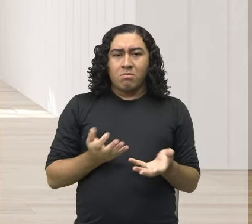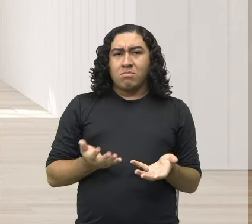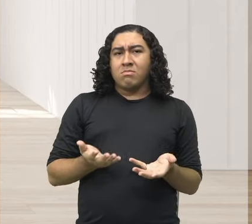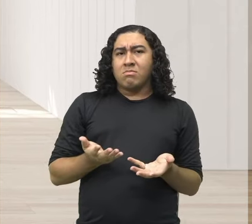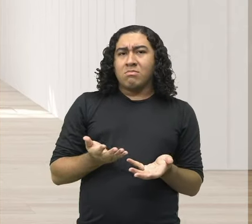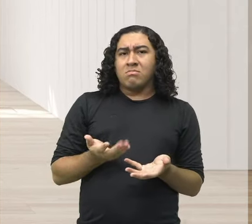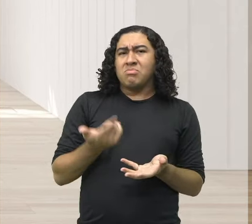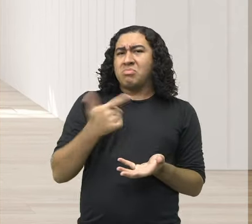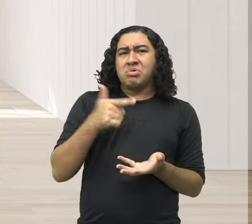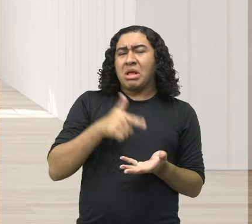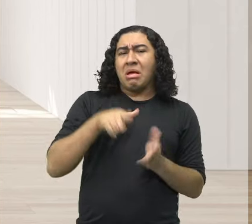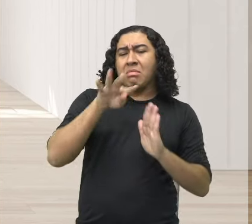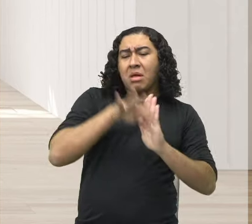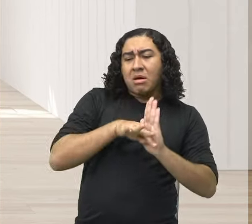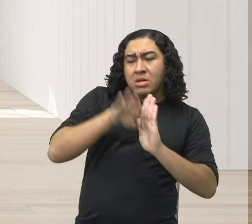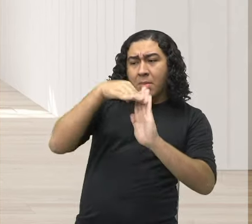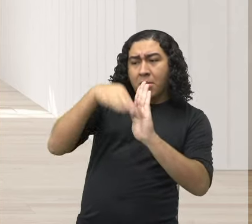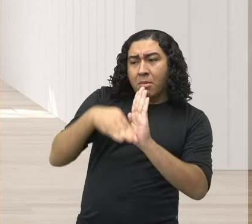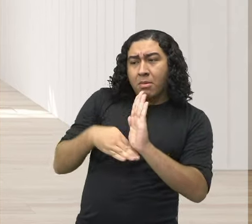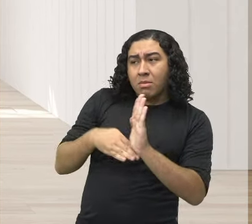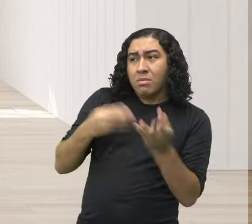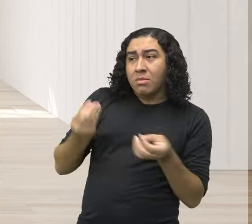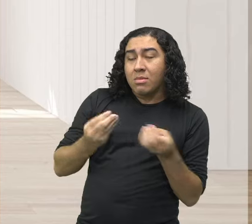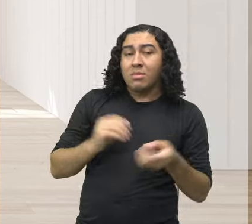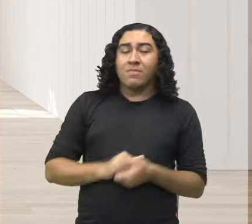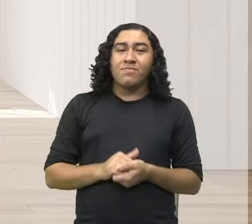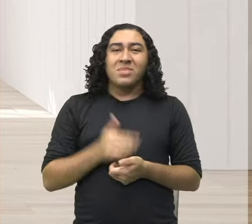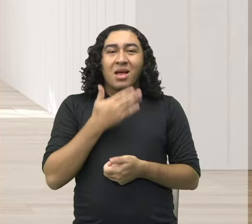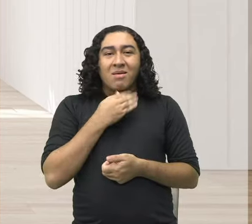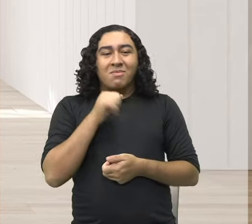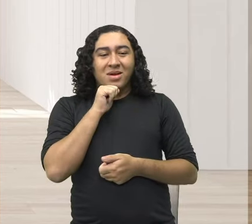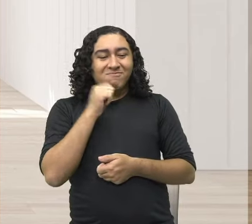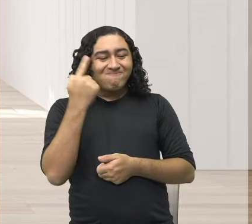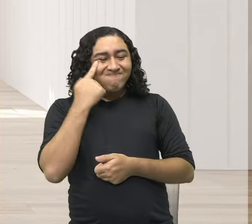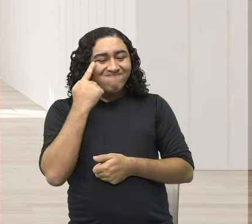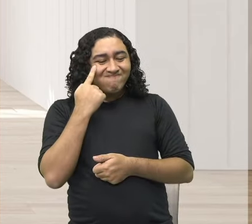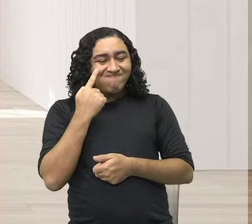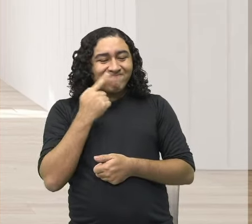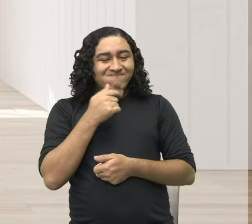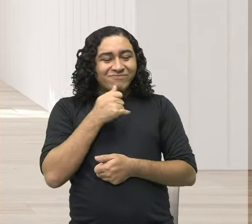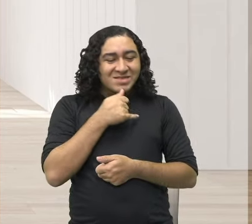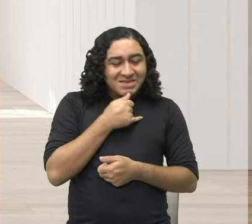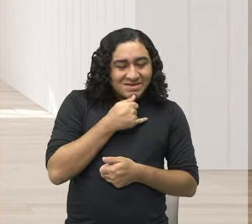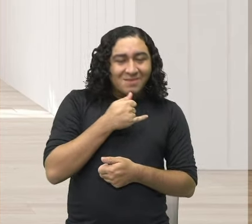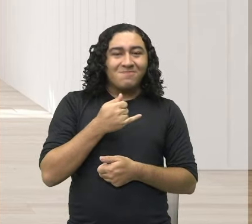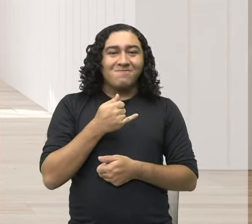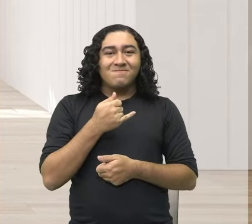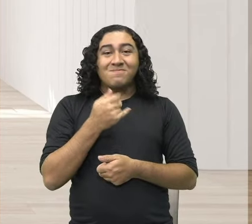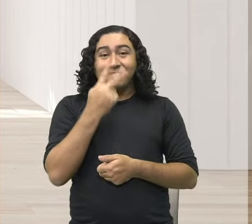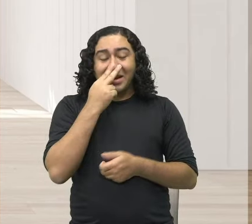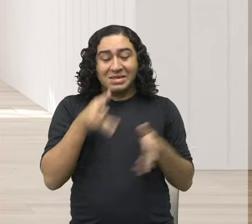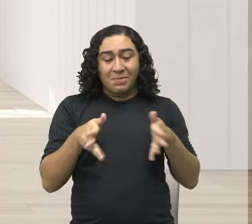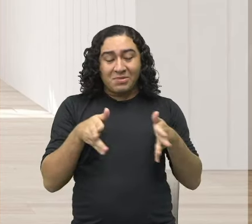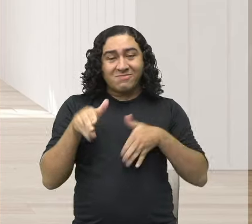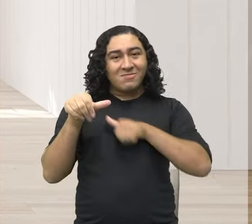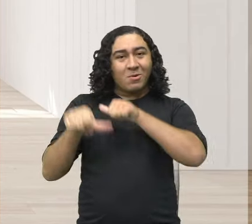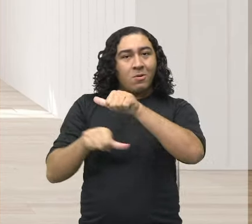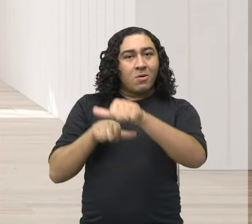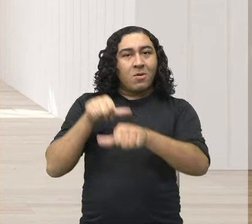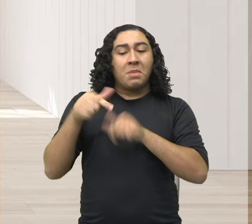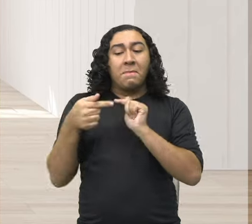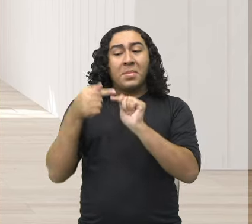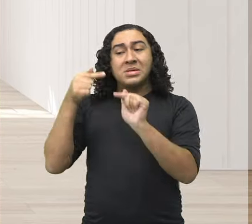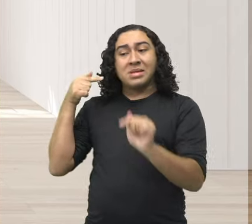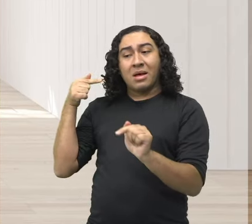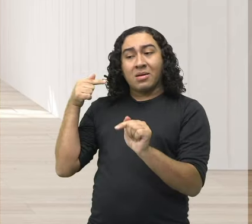"Não tem manual de instrução?" O pai começou a desanimar e a pensar que os tempos são outros, que os